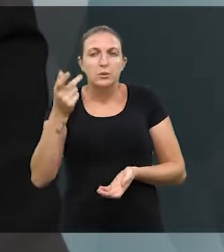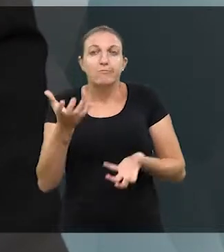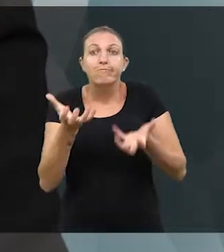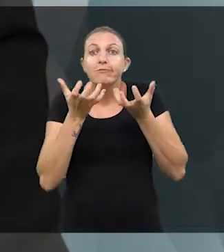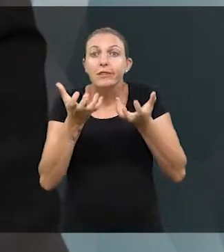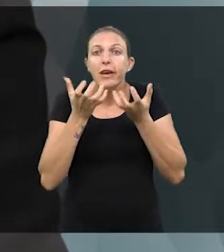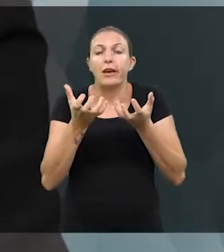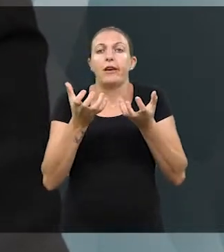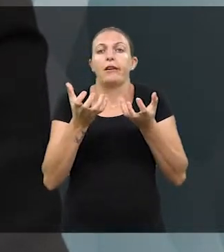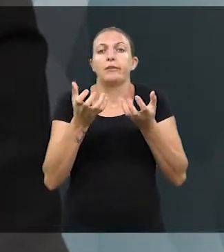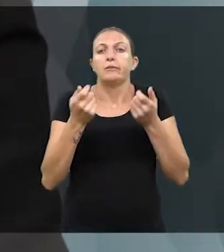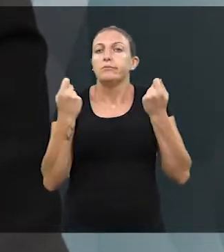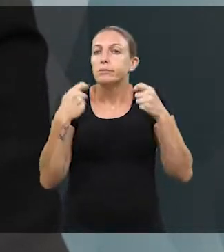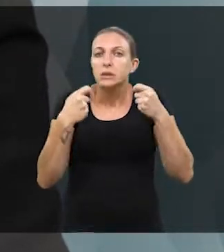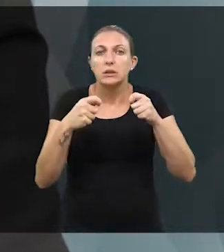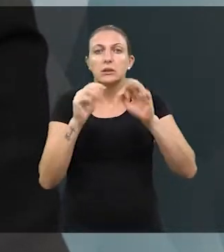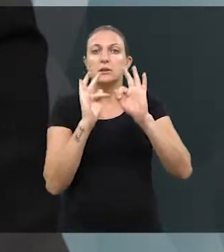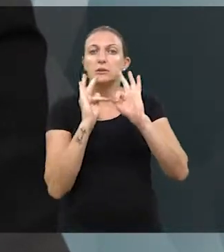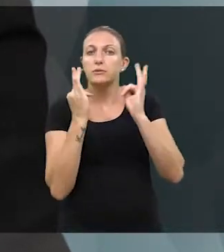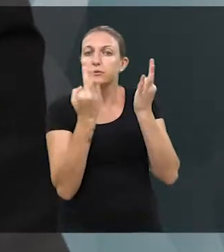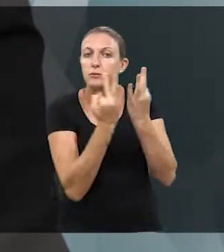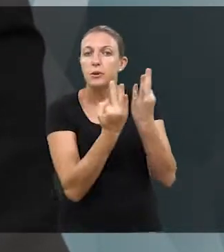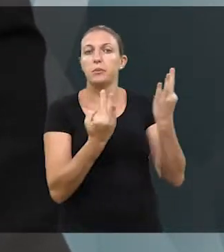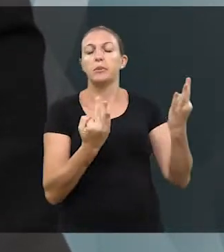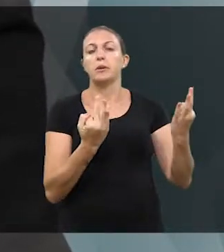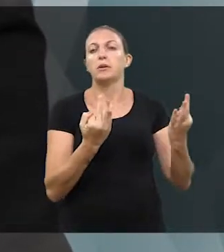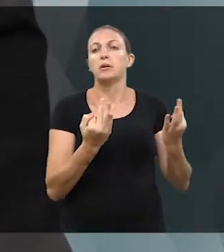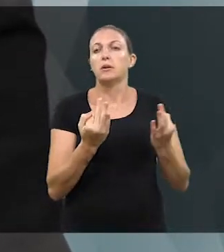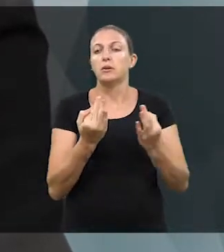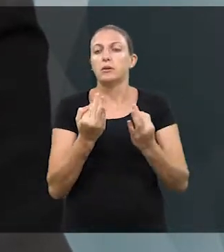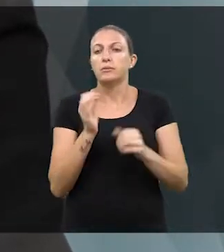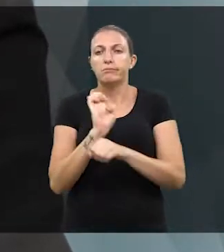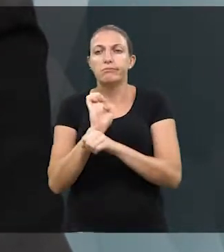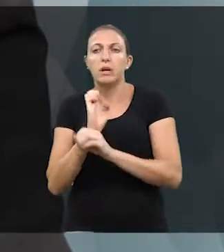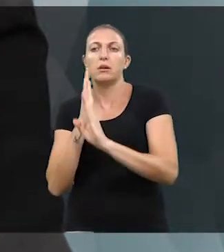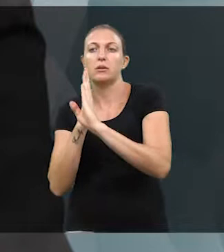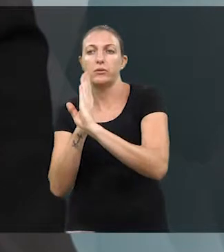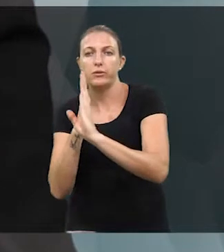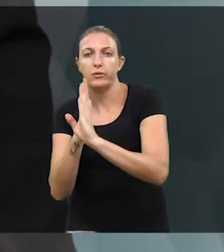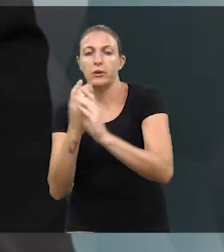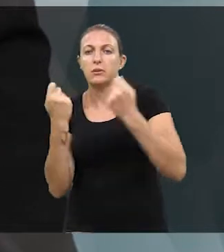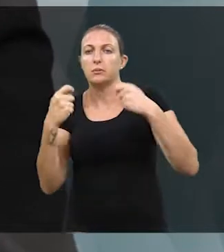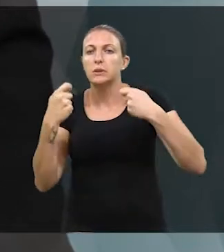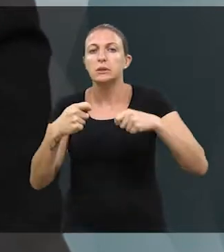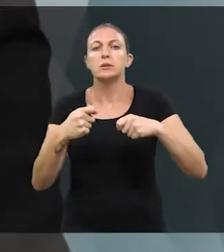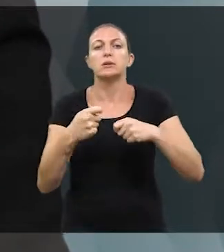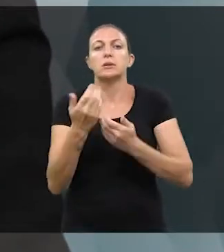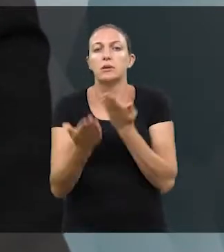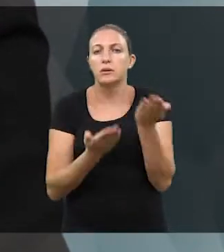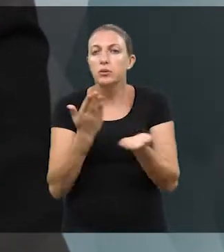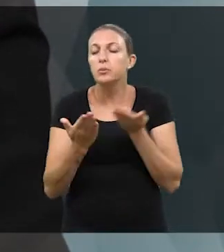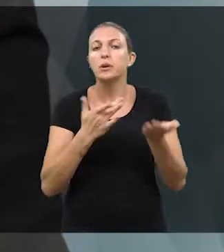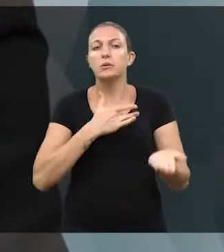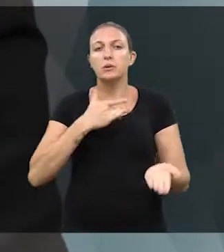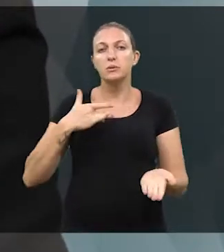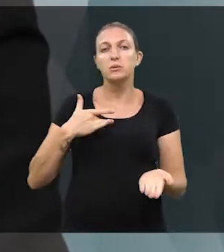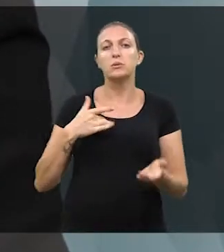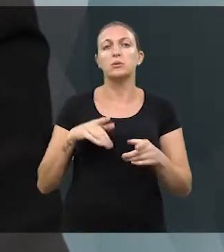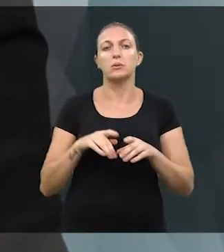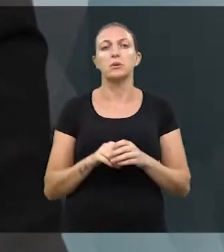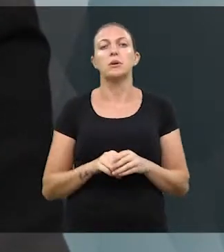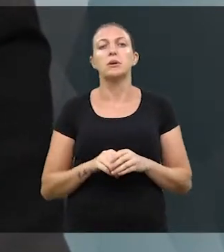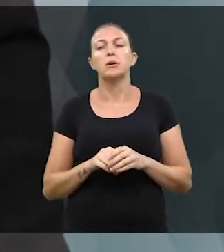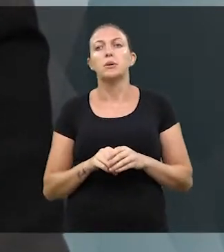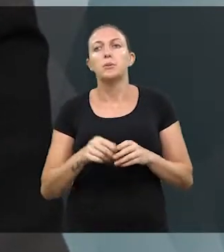aguardando na fila e é uma coisa natural né é tem que seguir a ordem mas as pessoas nos